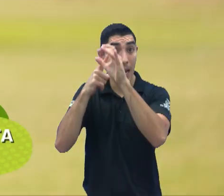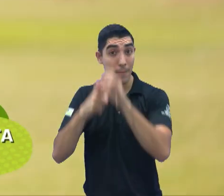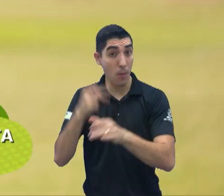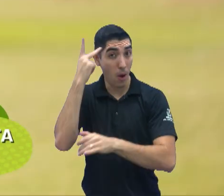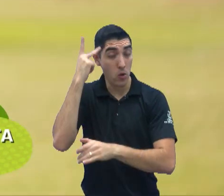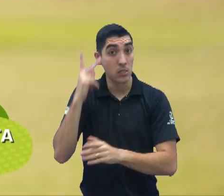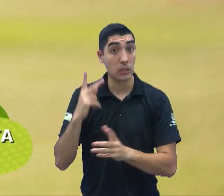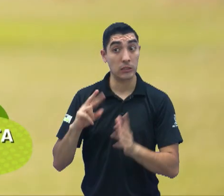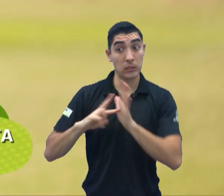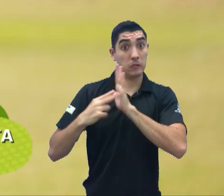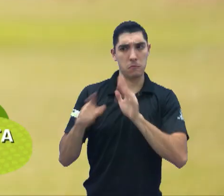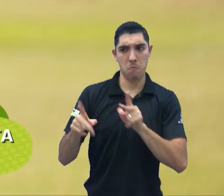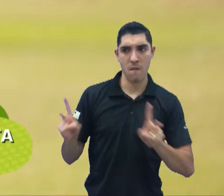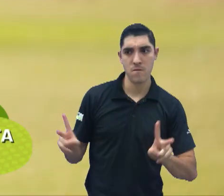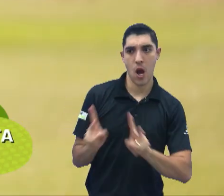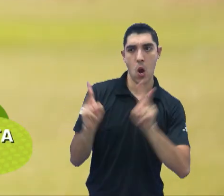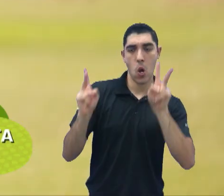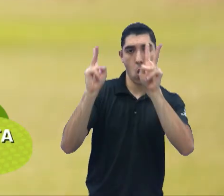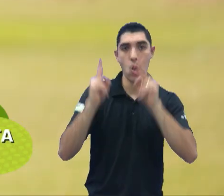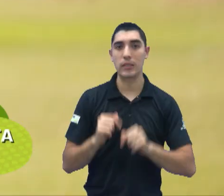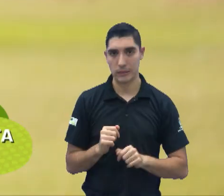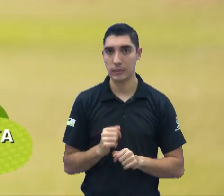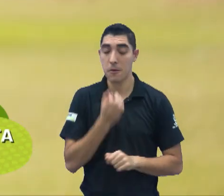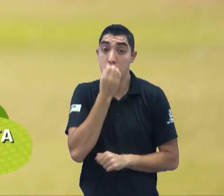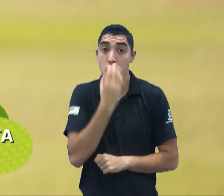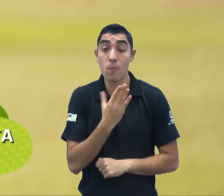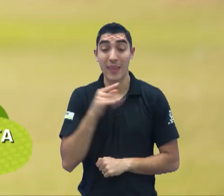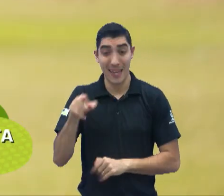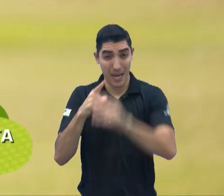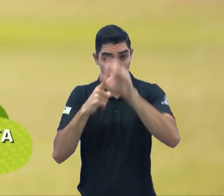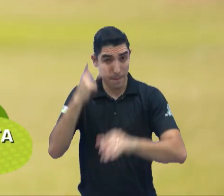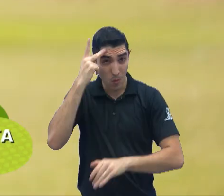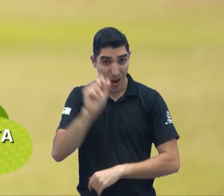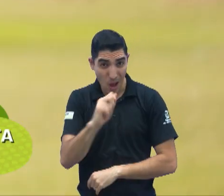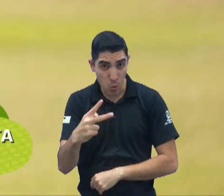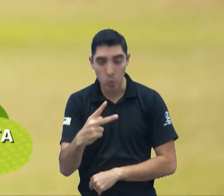né? A Série A2 esse ano vai ser muito difícil e em